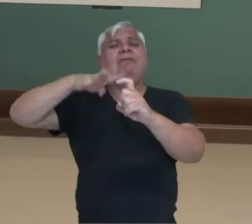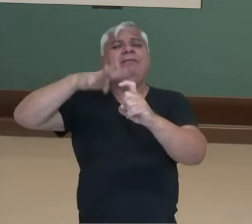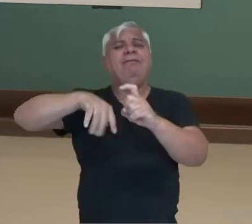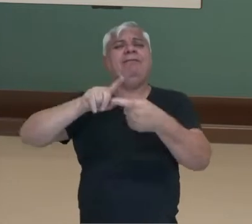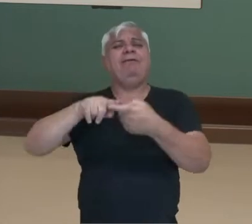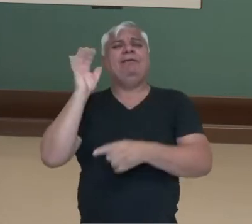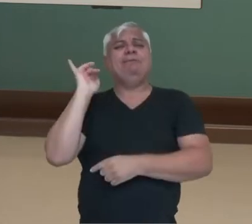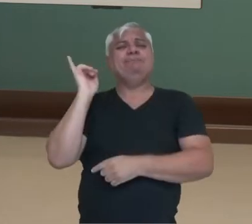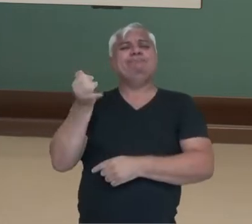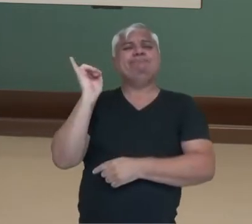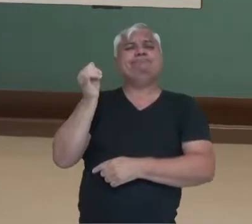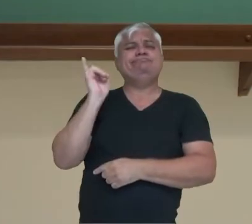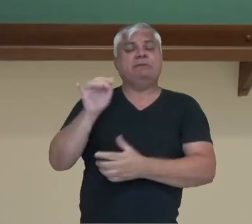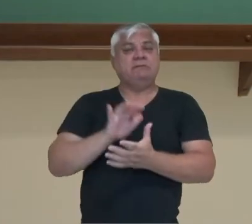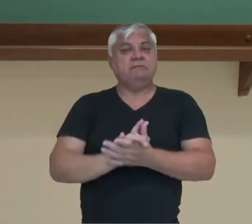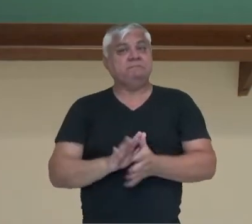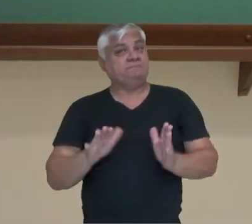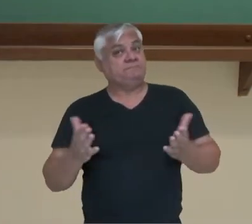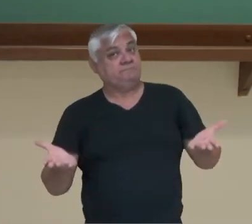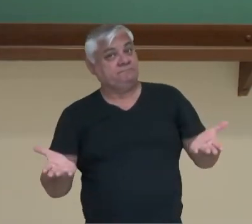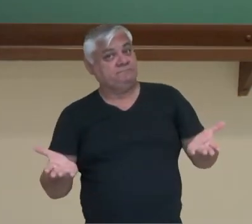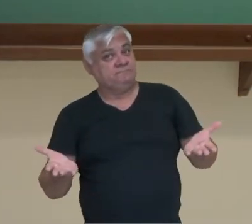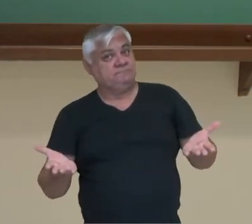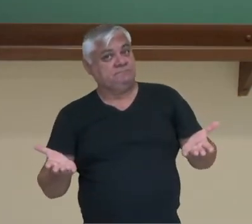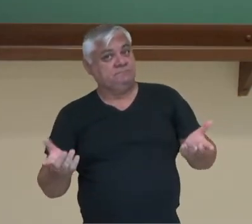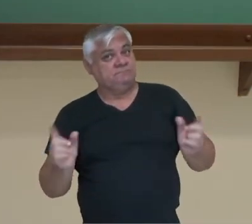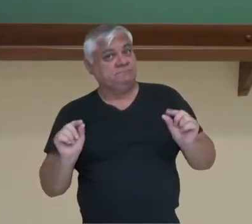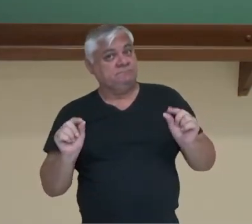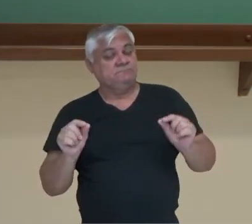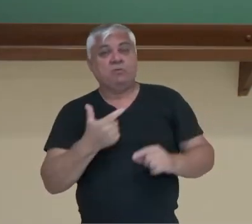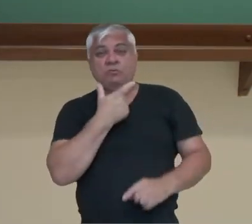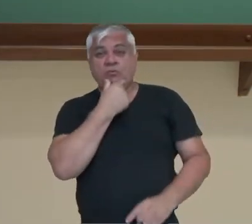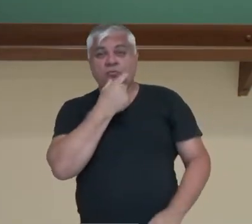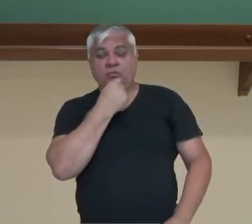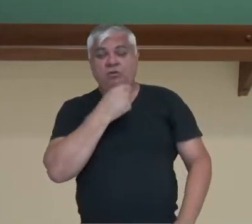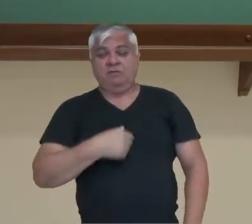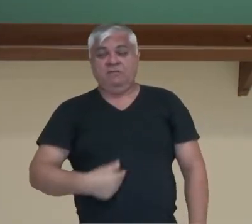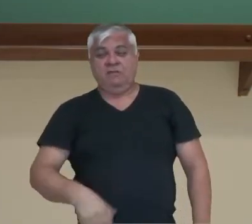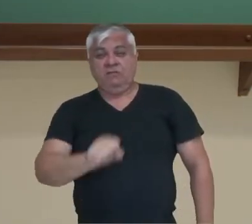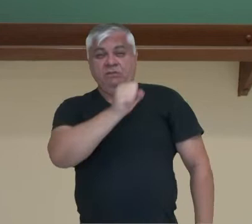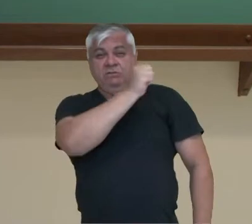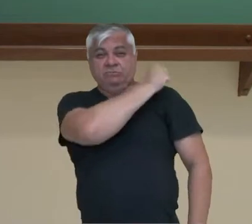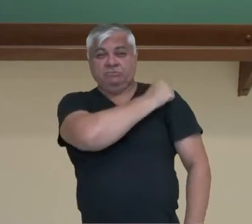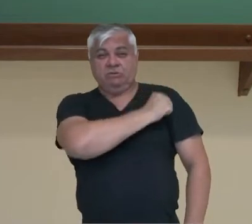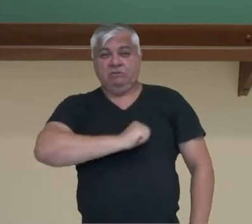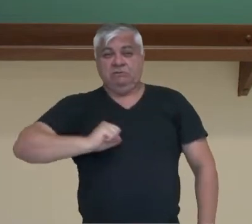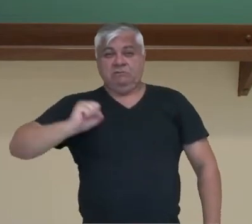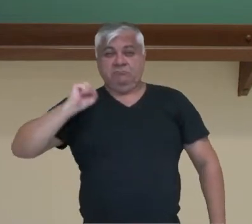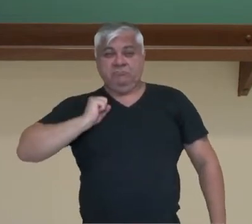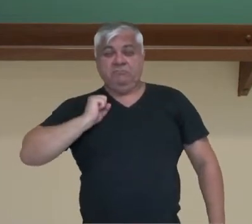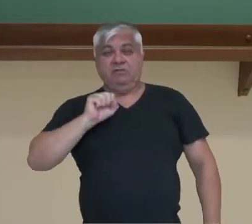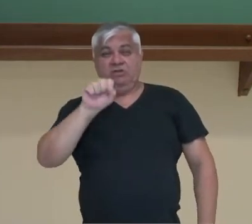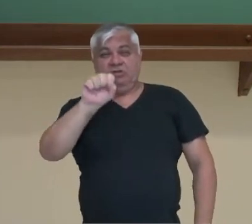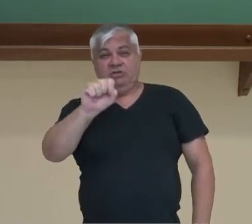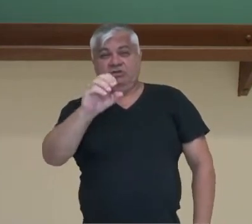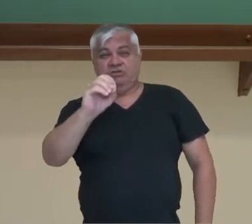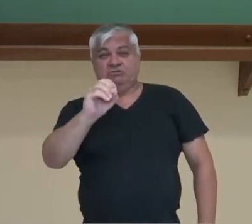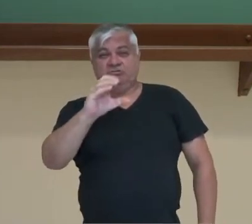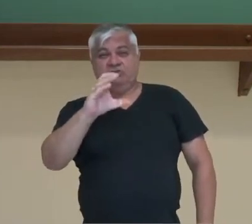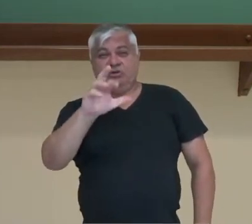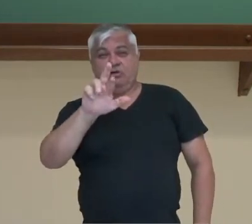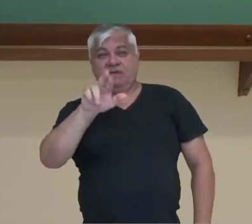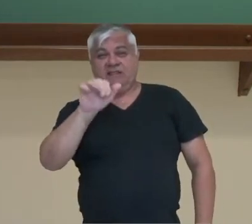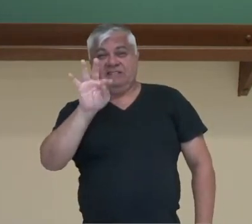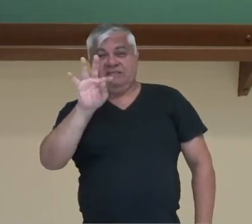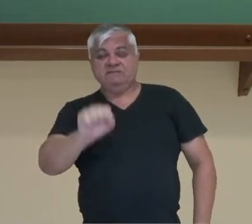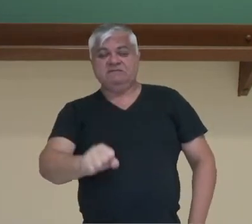lendas, tudo, né? Então, tinha um cara chamado Sócrates lá, né? Aí disse que o amigo dele, né, o Xenofonte, olha só, olha